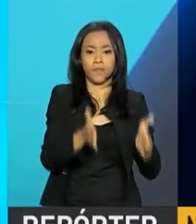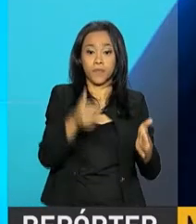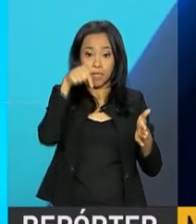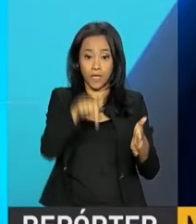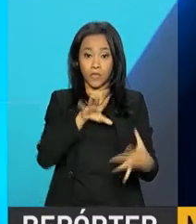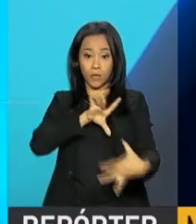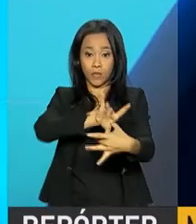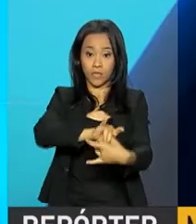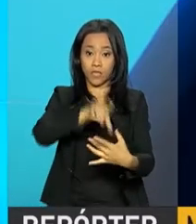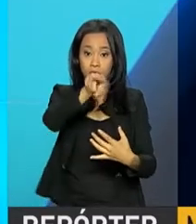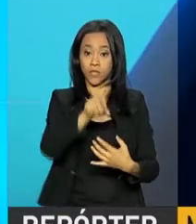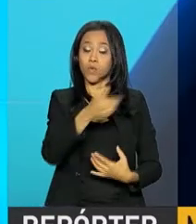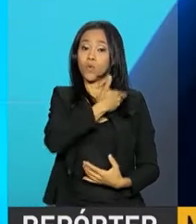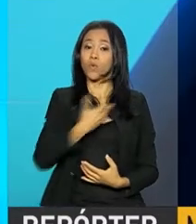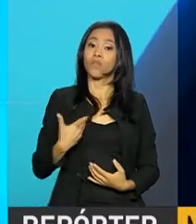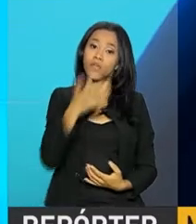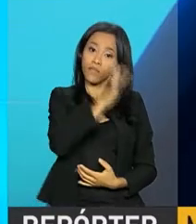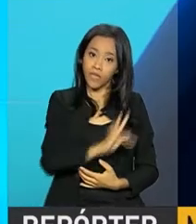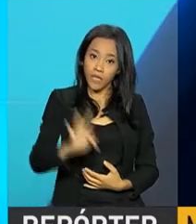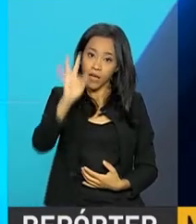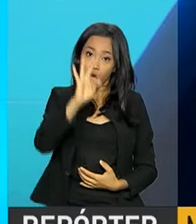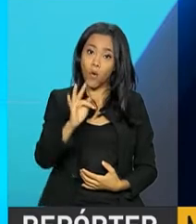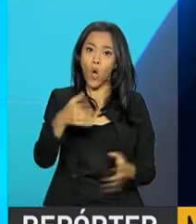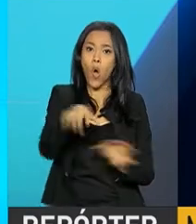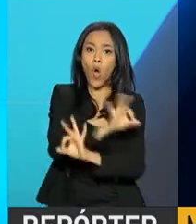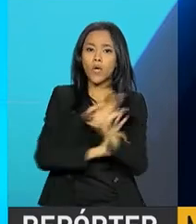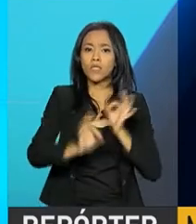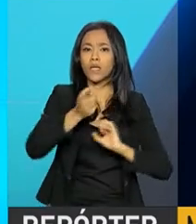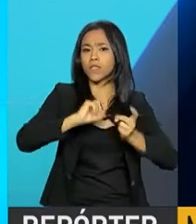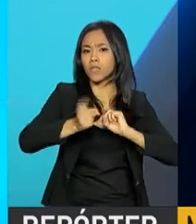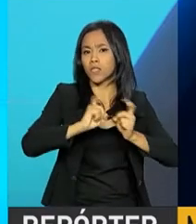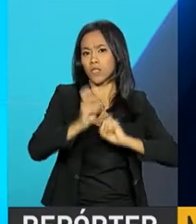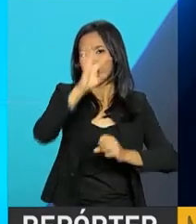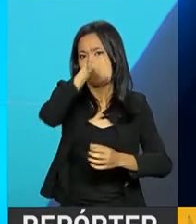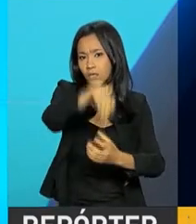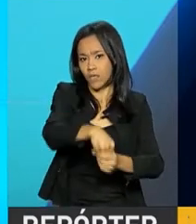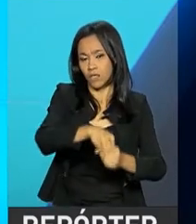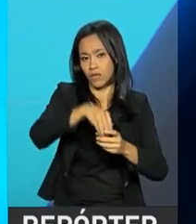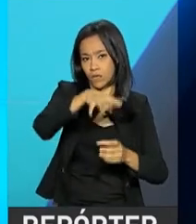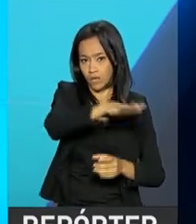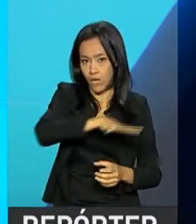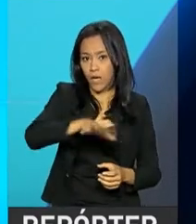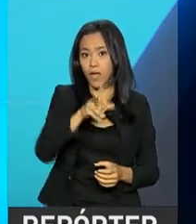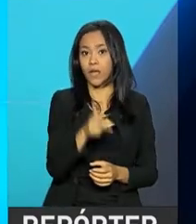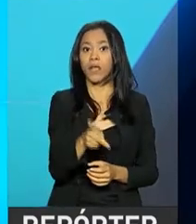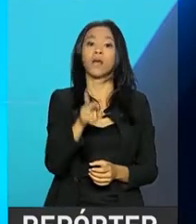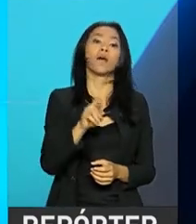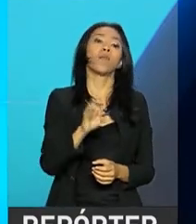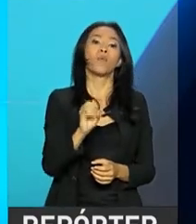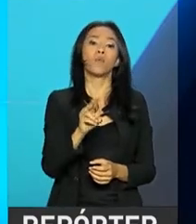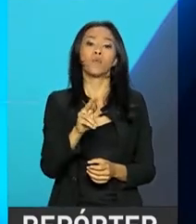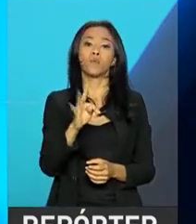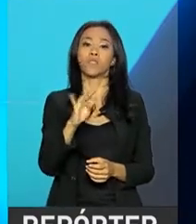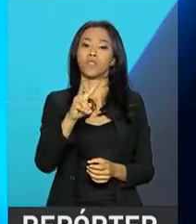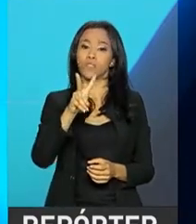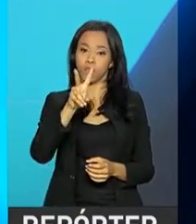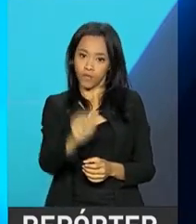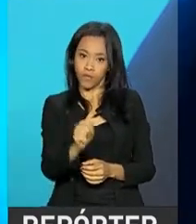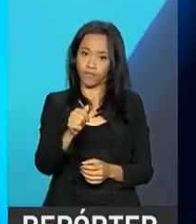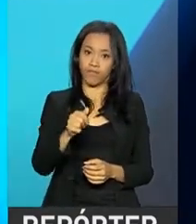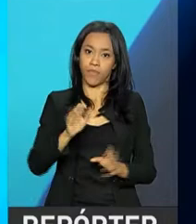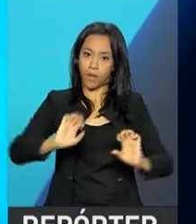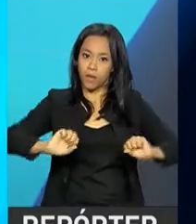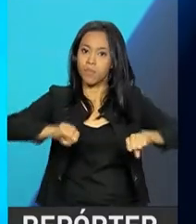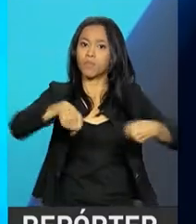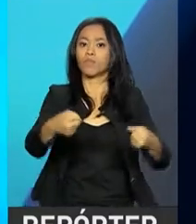busca reorganizar o seu sistema produtivo, reformulando e expandindo programas de fomento ao desenvolvimento industrial.